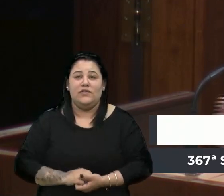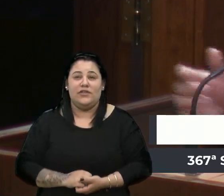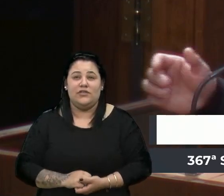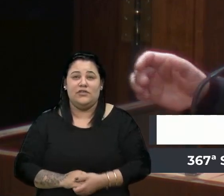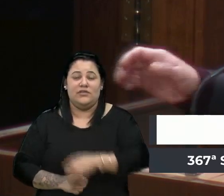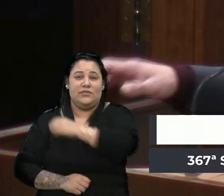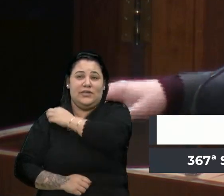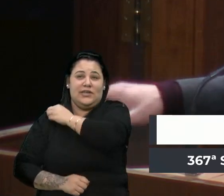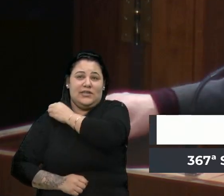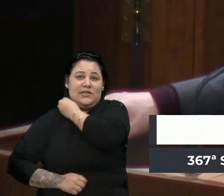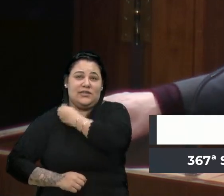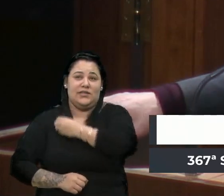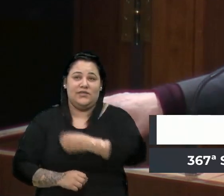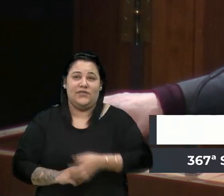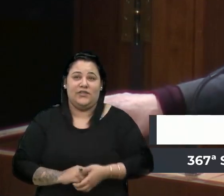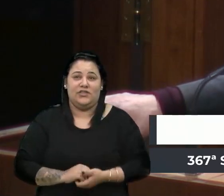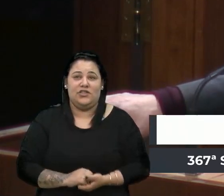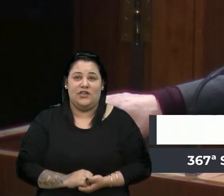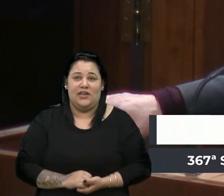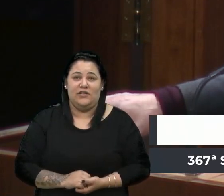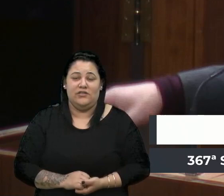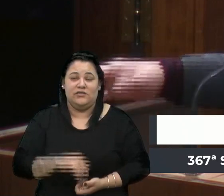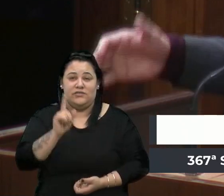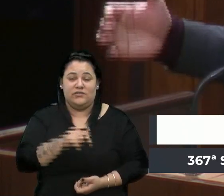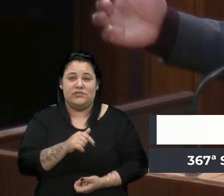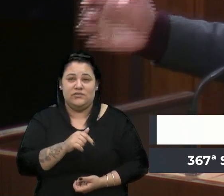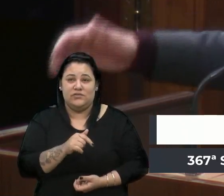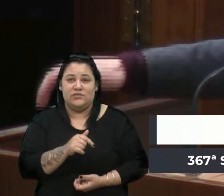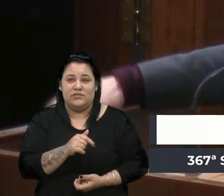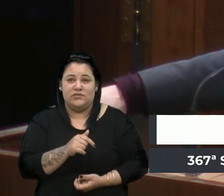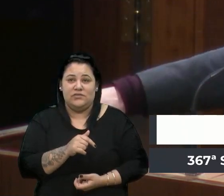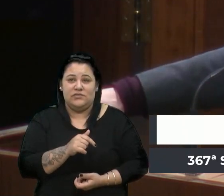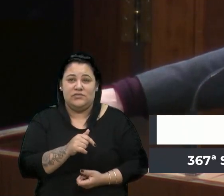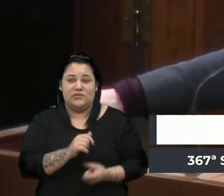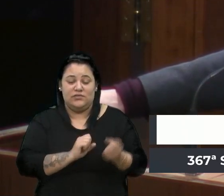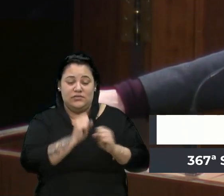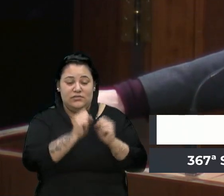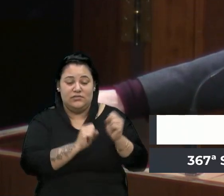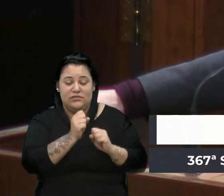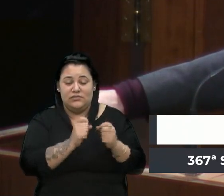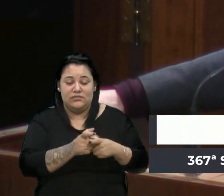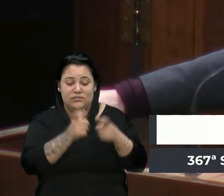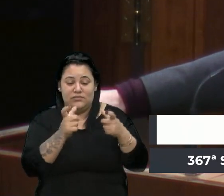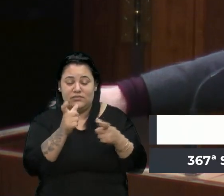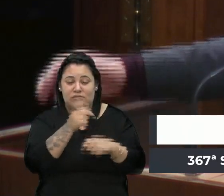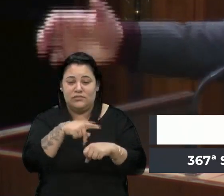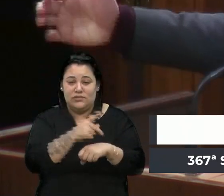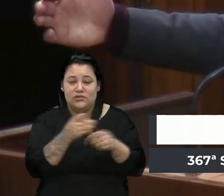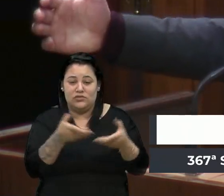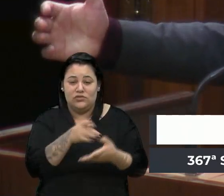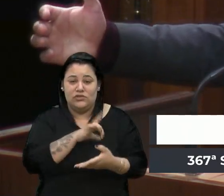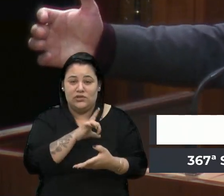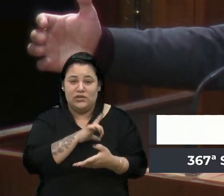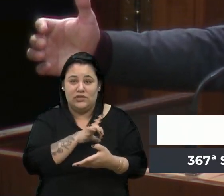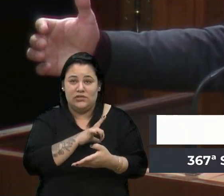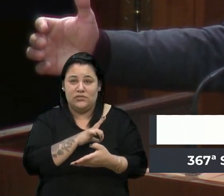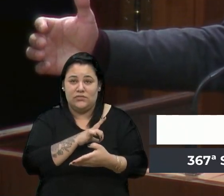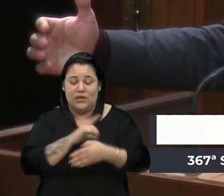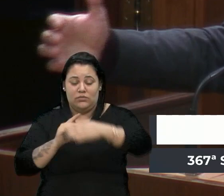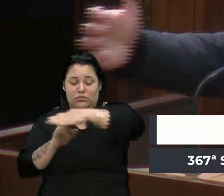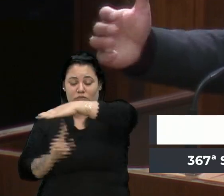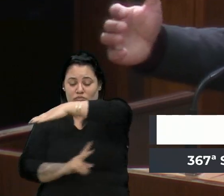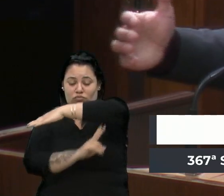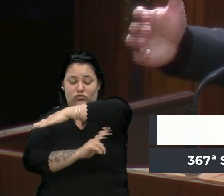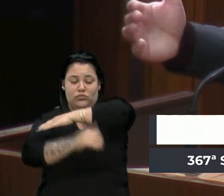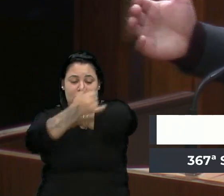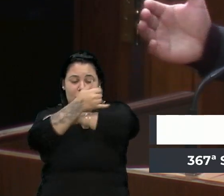precisa ir muito longe. Na frente da empresa Agrale, que hoje é uma das maiores do nosso país, existe uma passarela